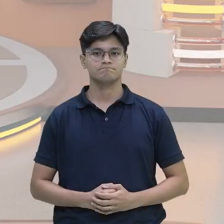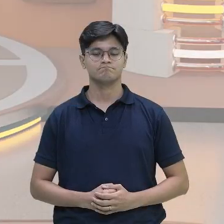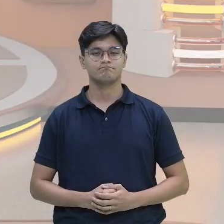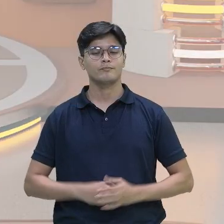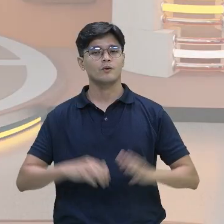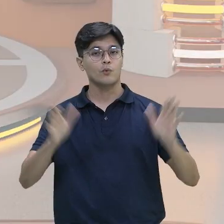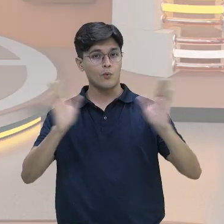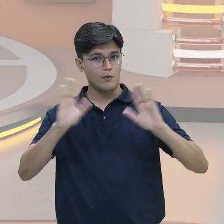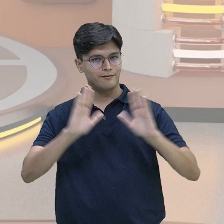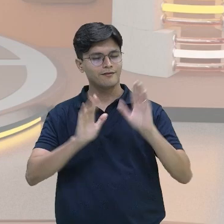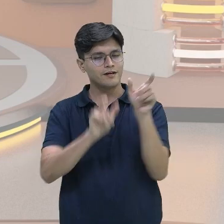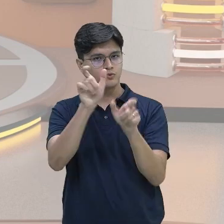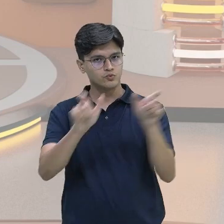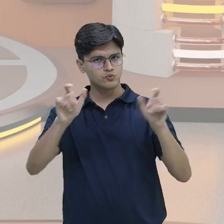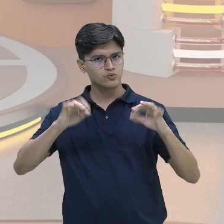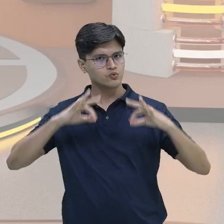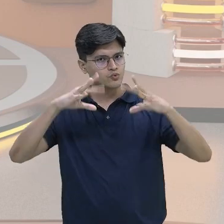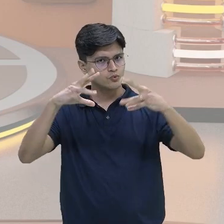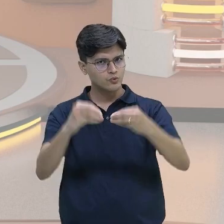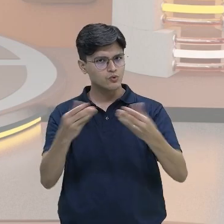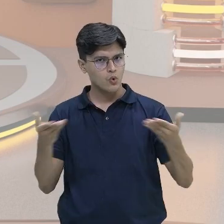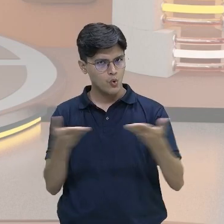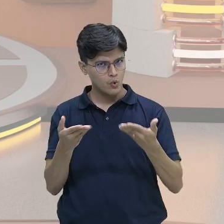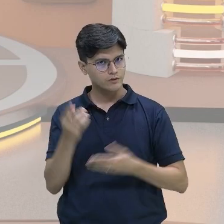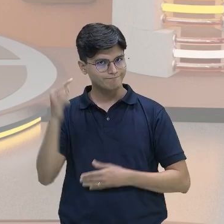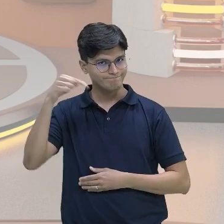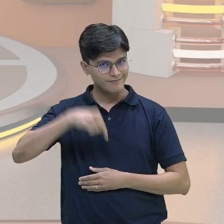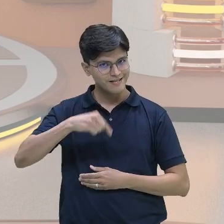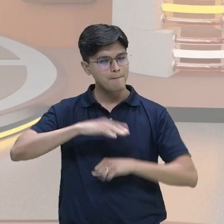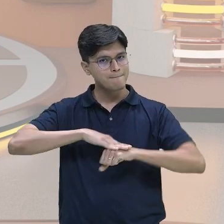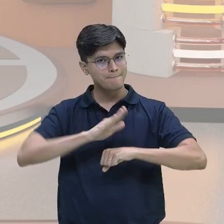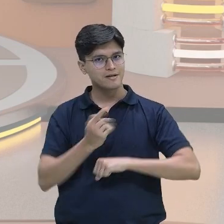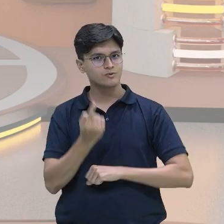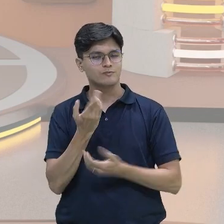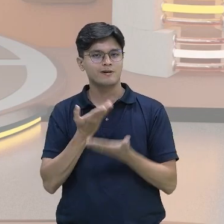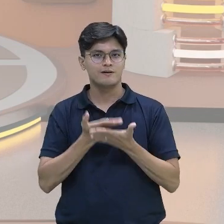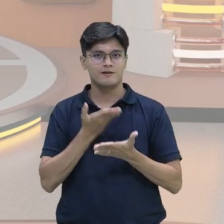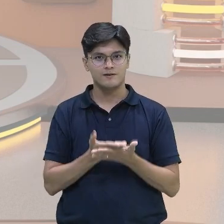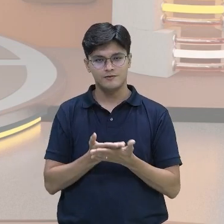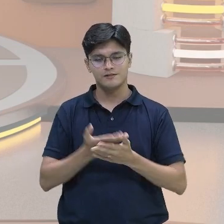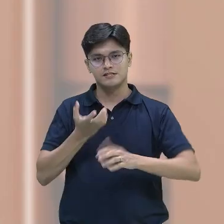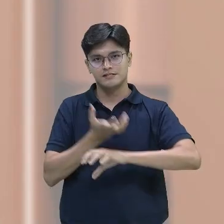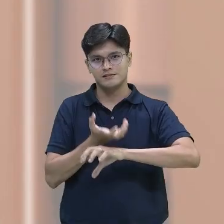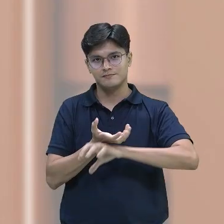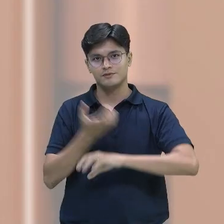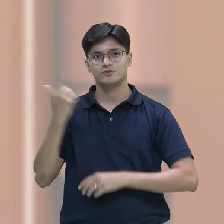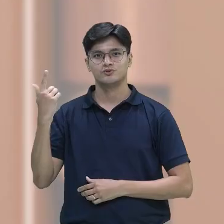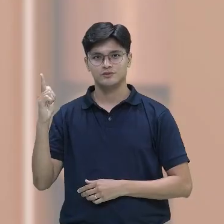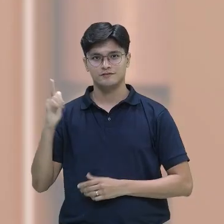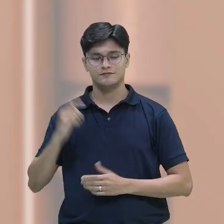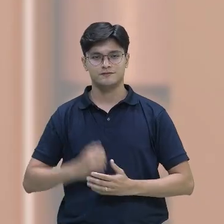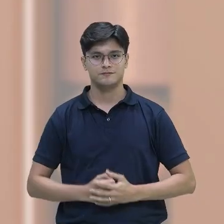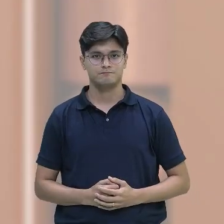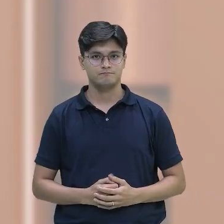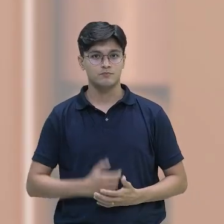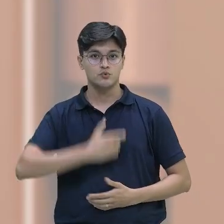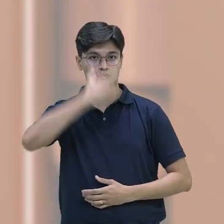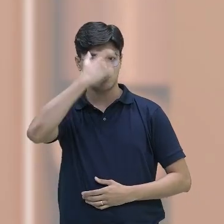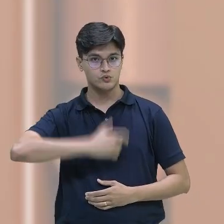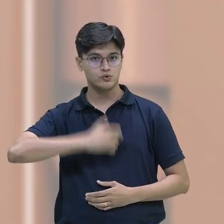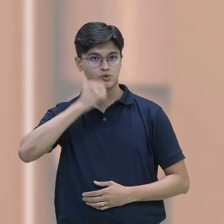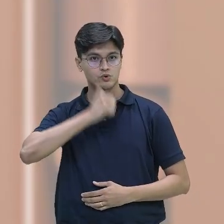Olá a todos vocês, estamos aqui reunidos para mais uma aula de Geografia. Eu sou a